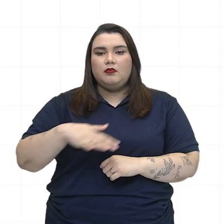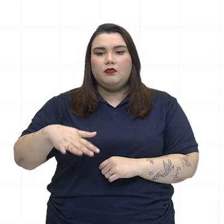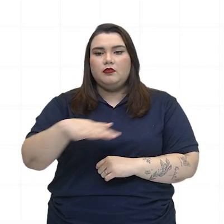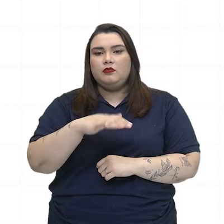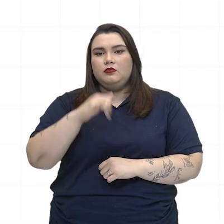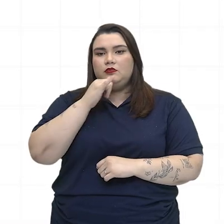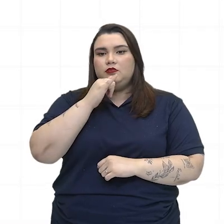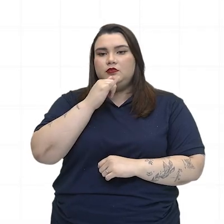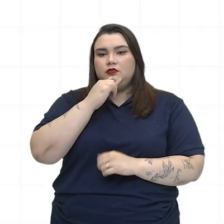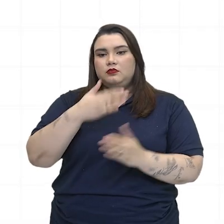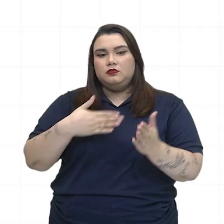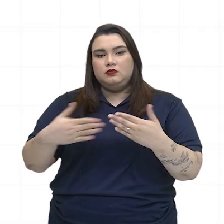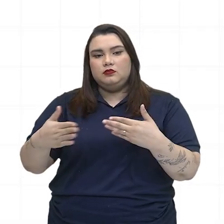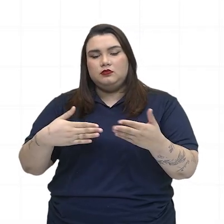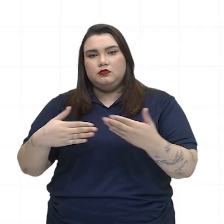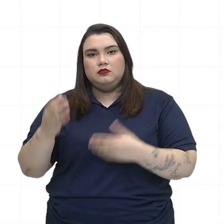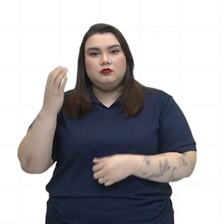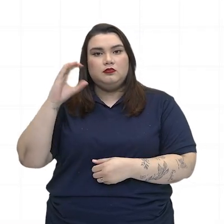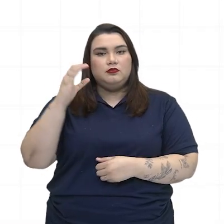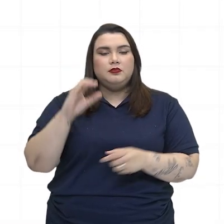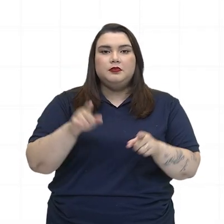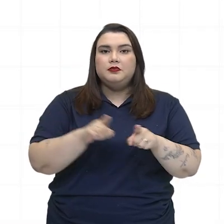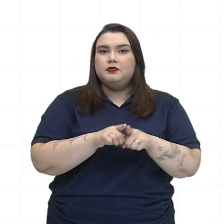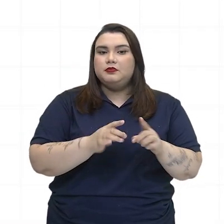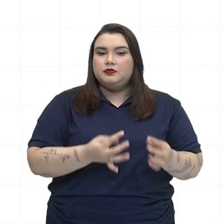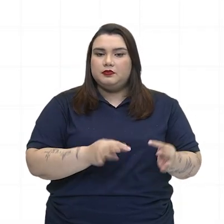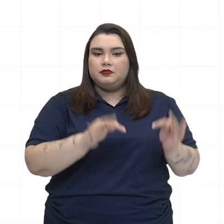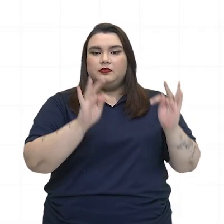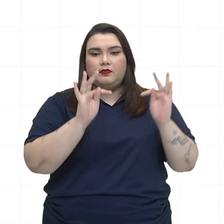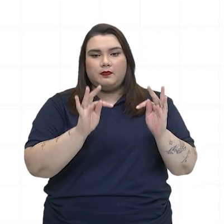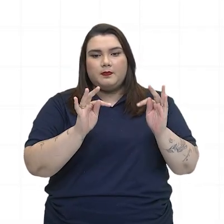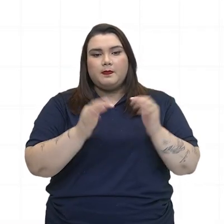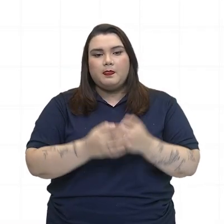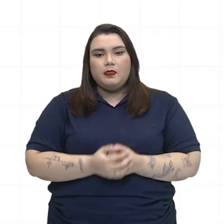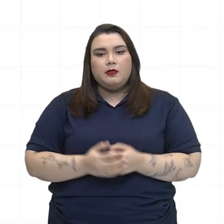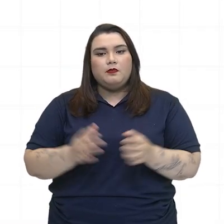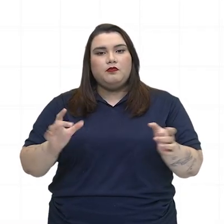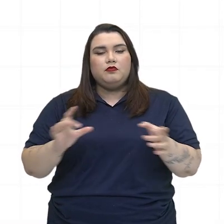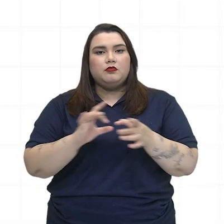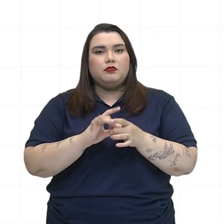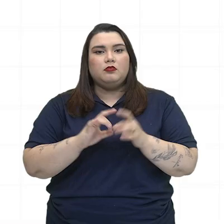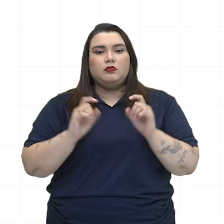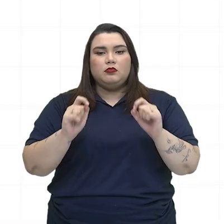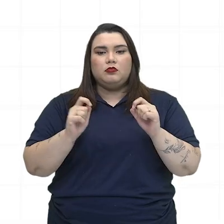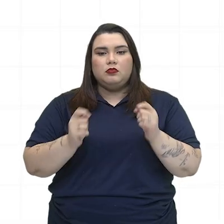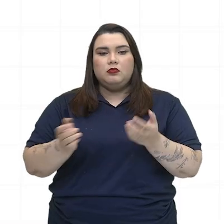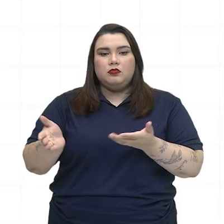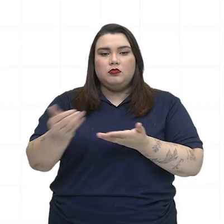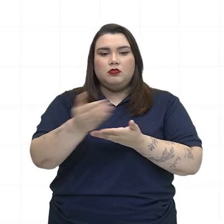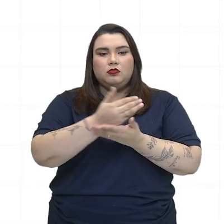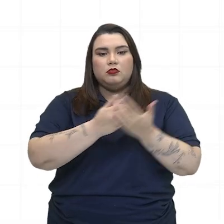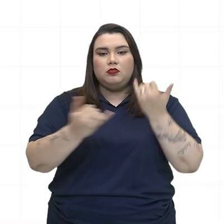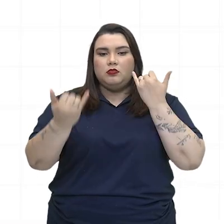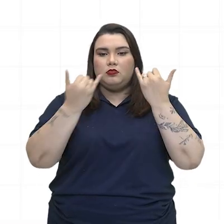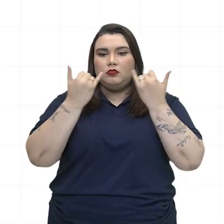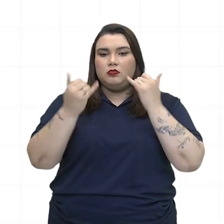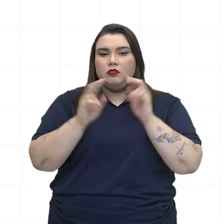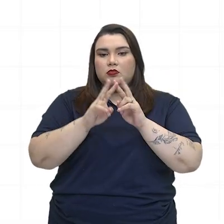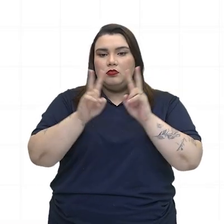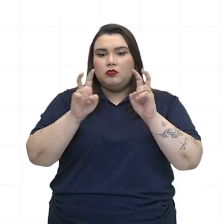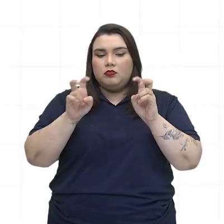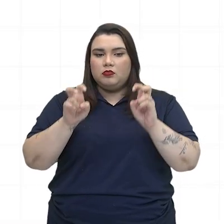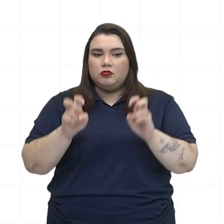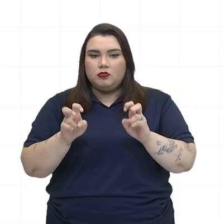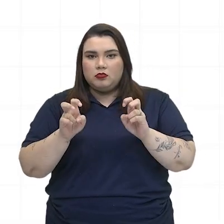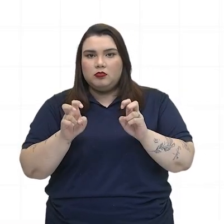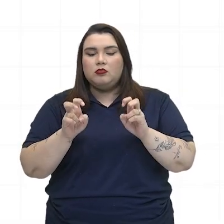áreas, como negócios, ciência e tecnologia. Ela envolve o recolhimento de